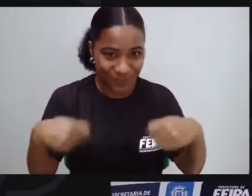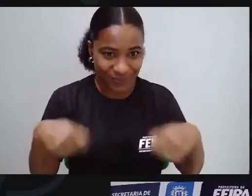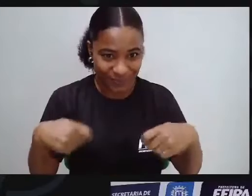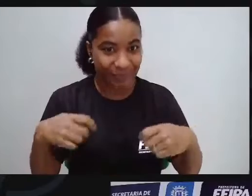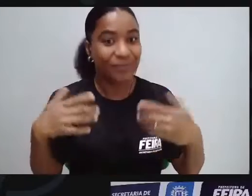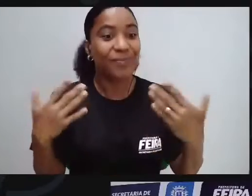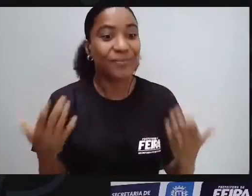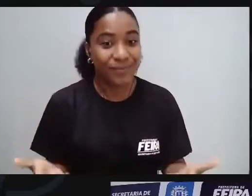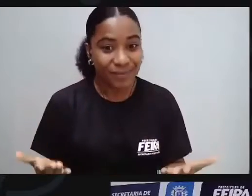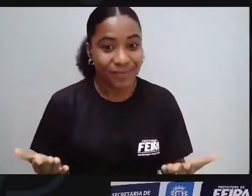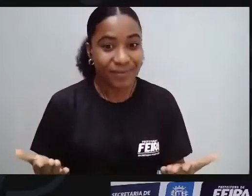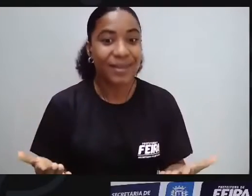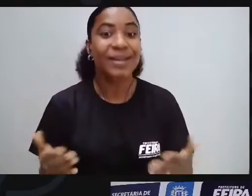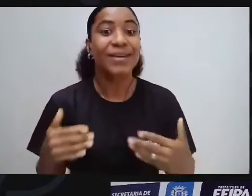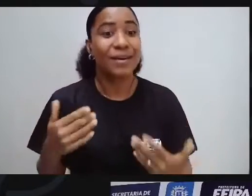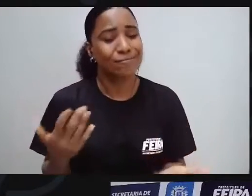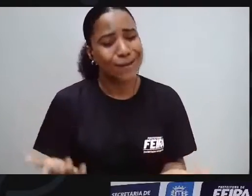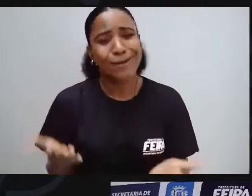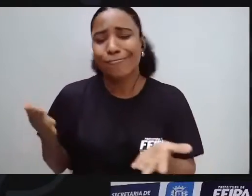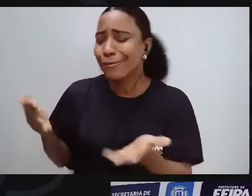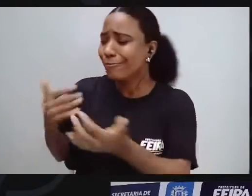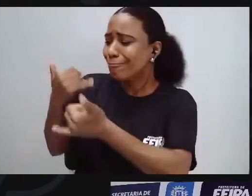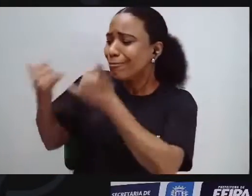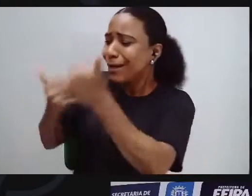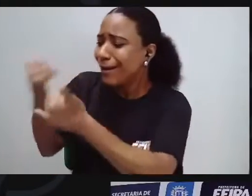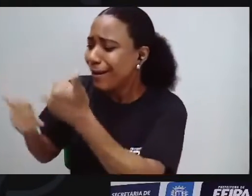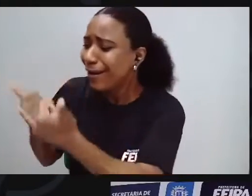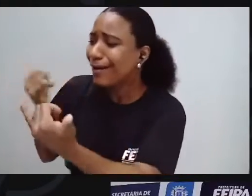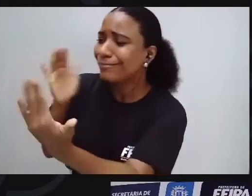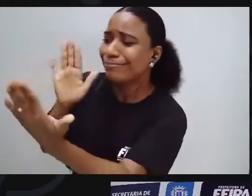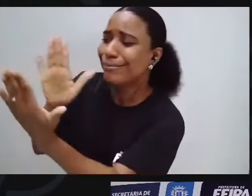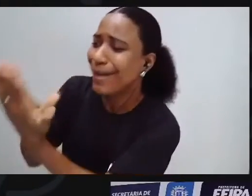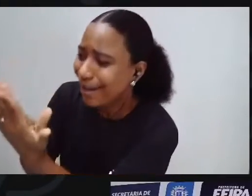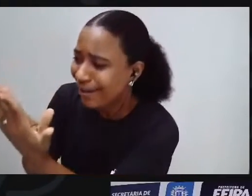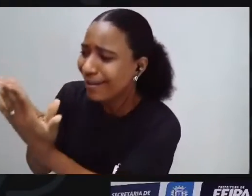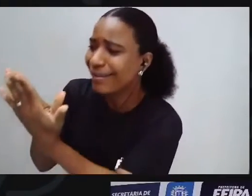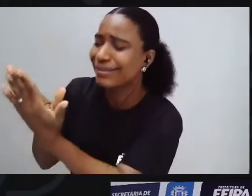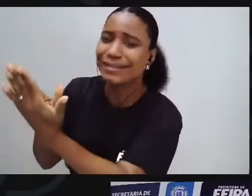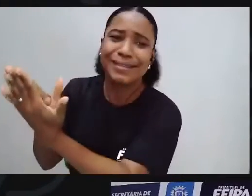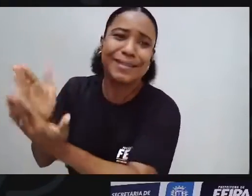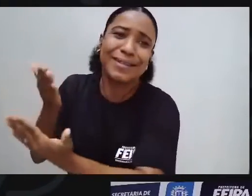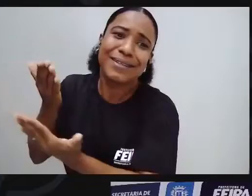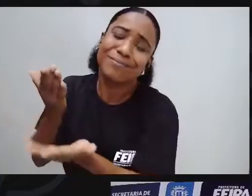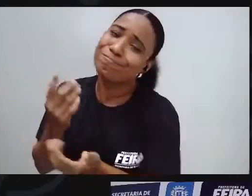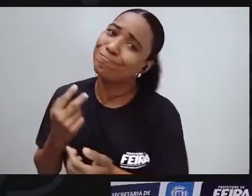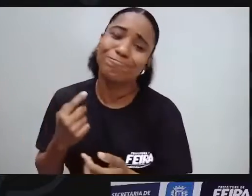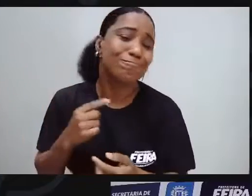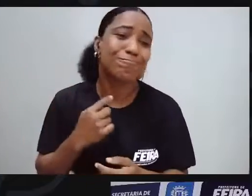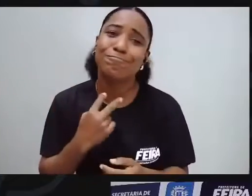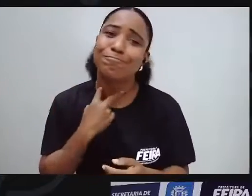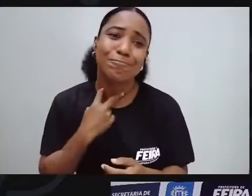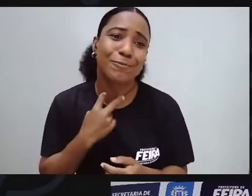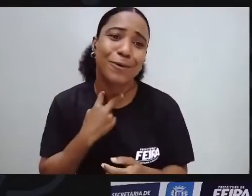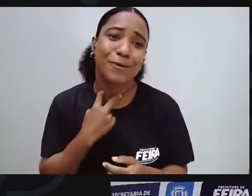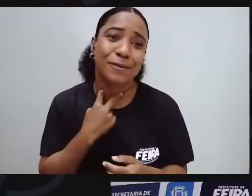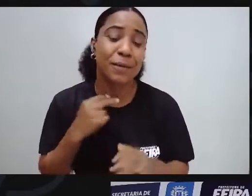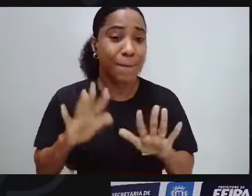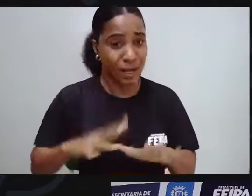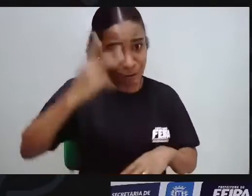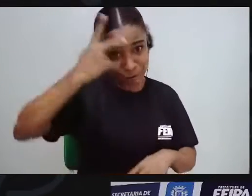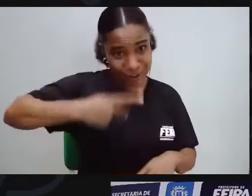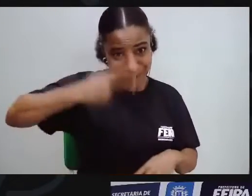poder os amigos mais vale brincar sozinho só não vale deixar de brincar